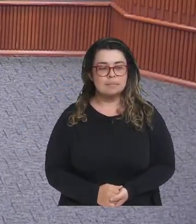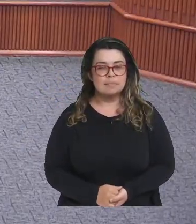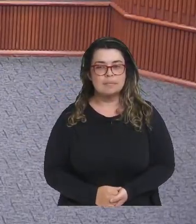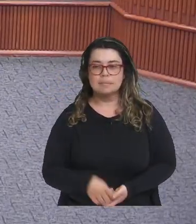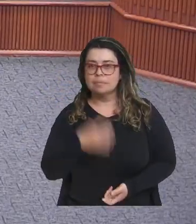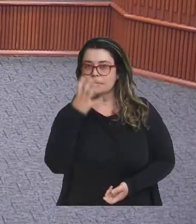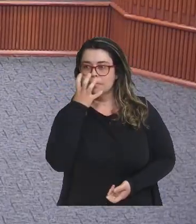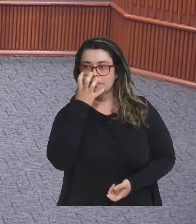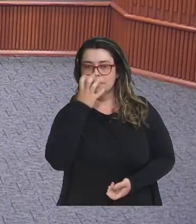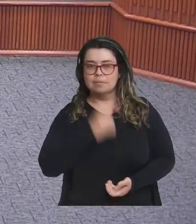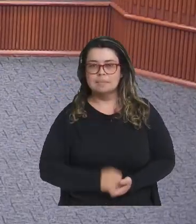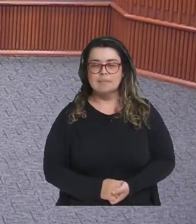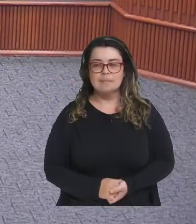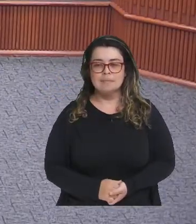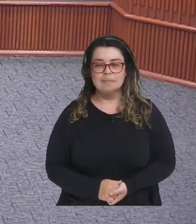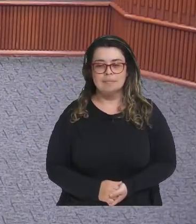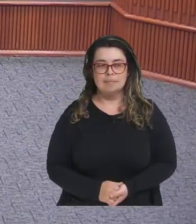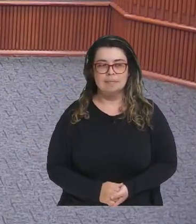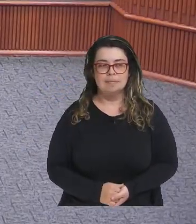Alexandre Cobra Vêncio.